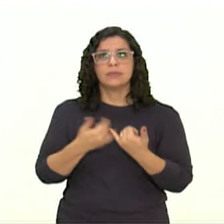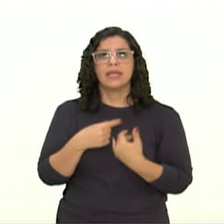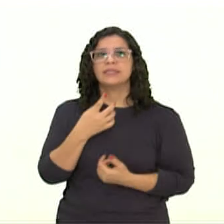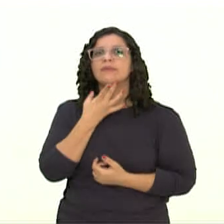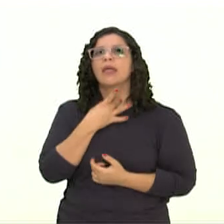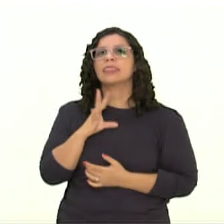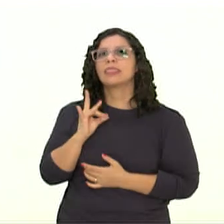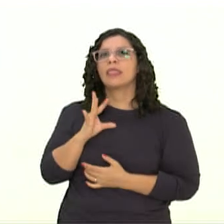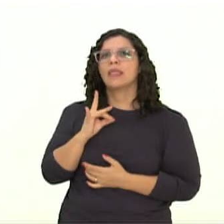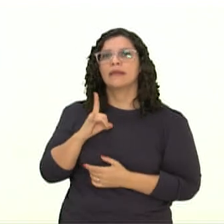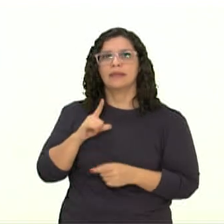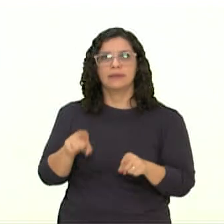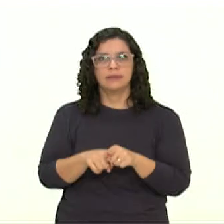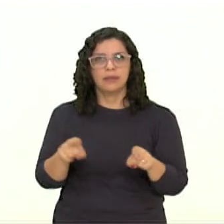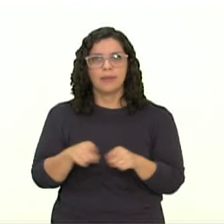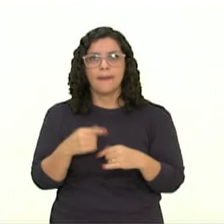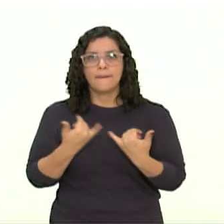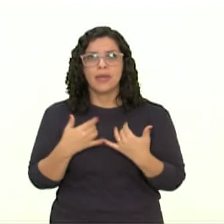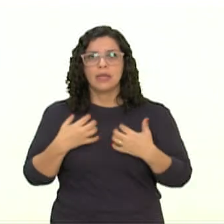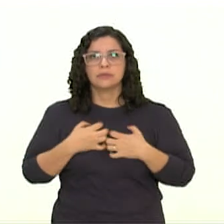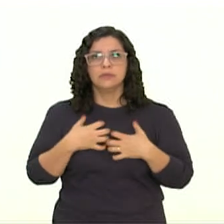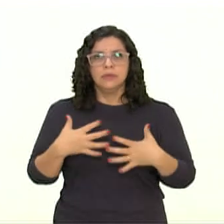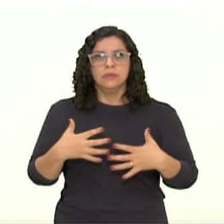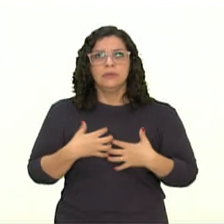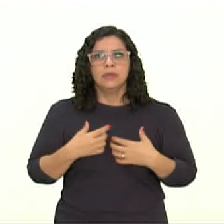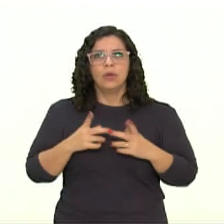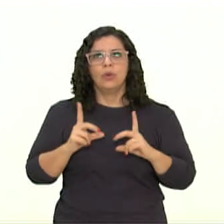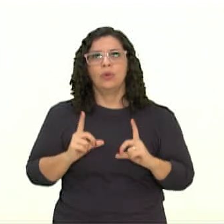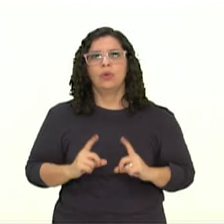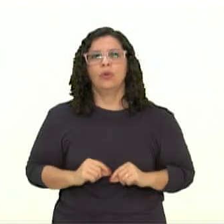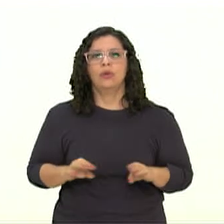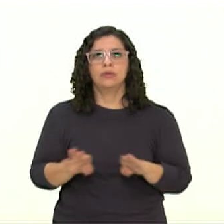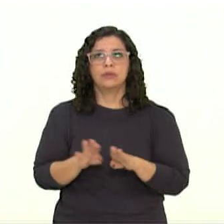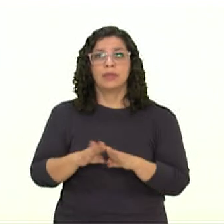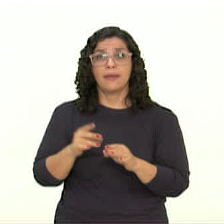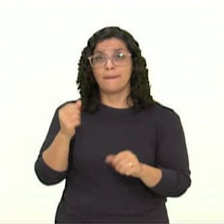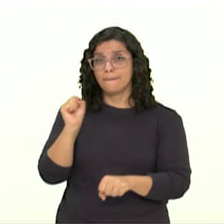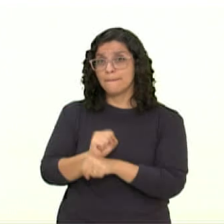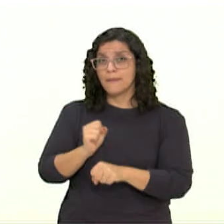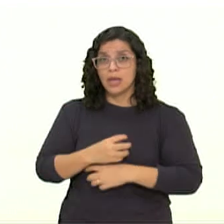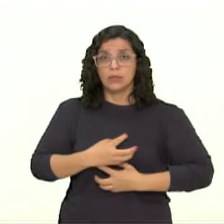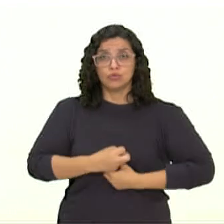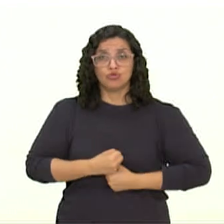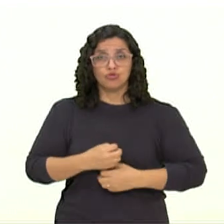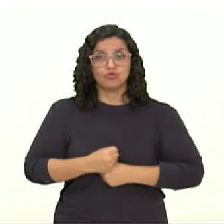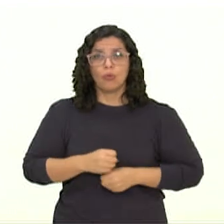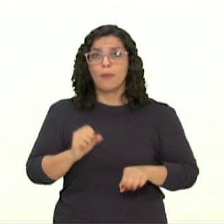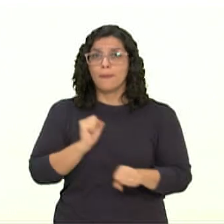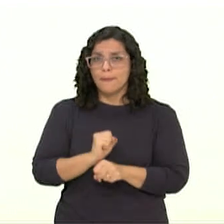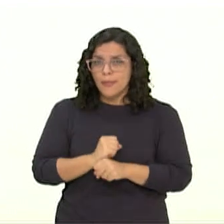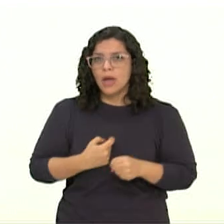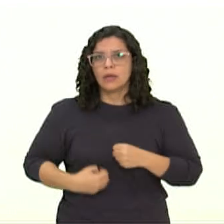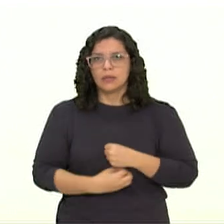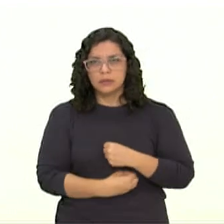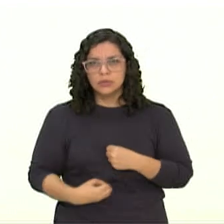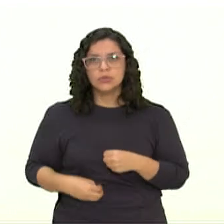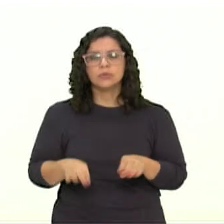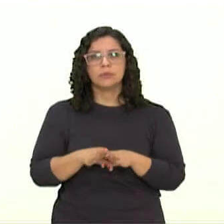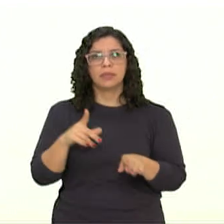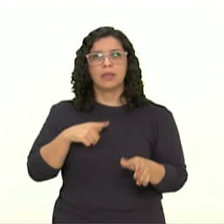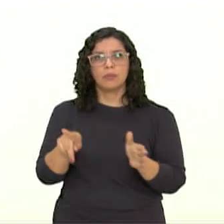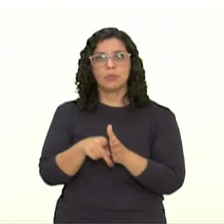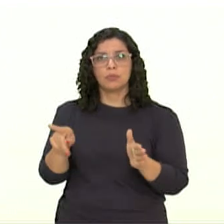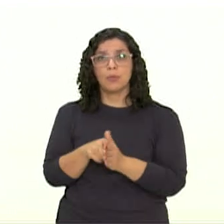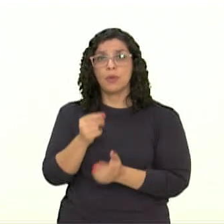com a garganta mais seca, relaxa os brônquios, inibe a atividade estomacal e intestinal, estimula a liberação